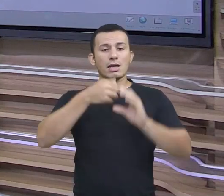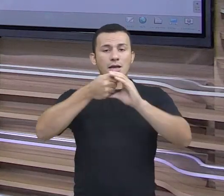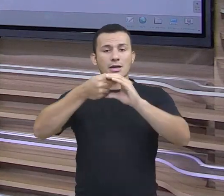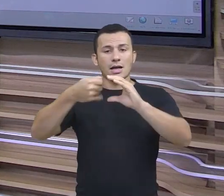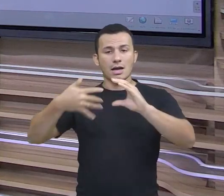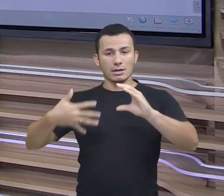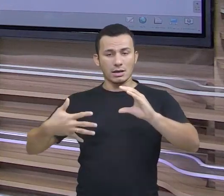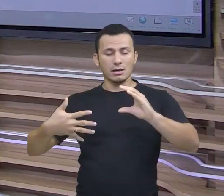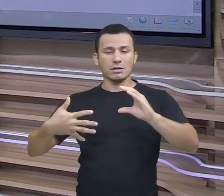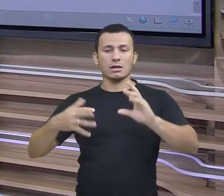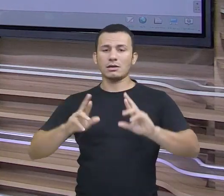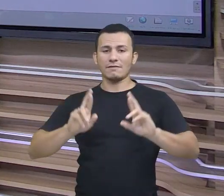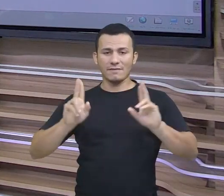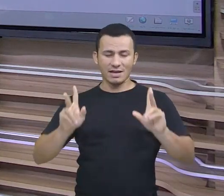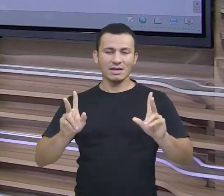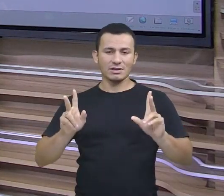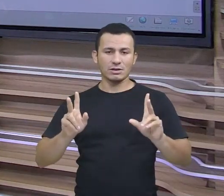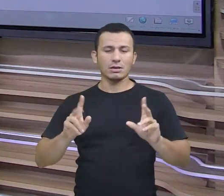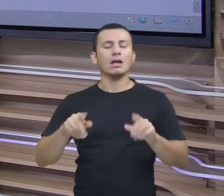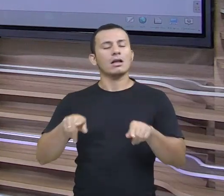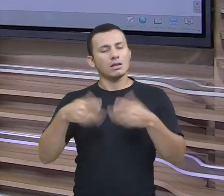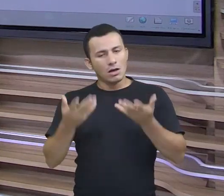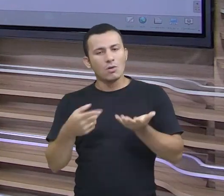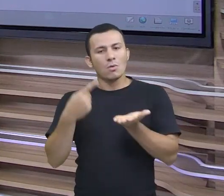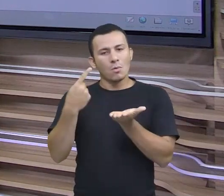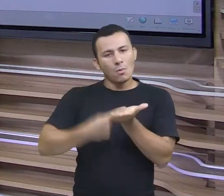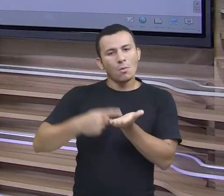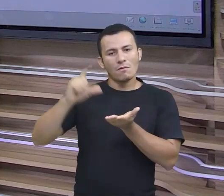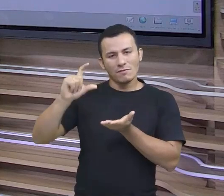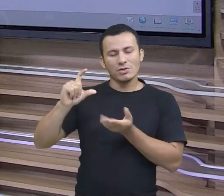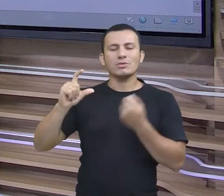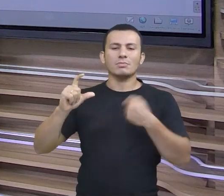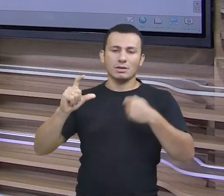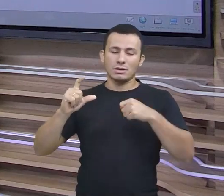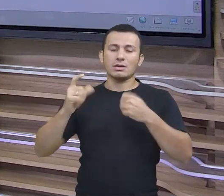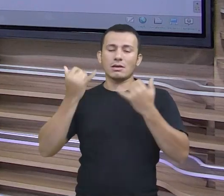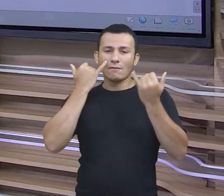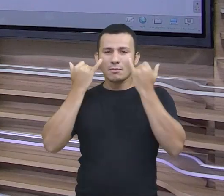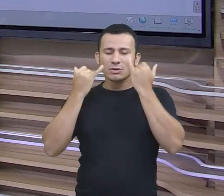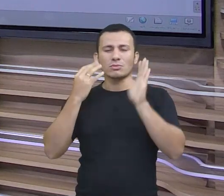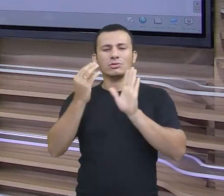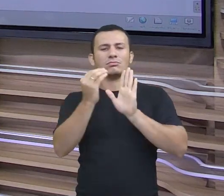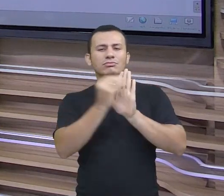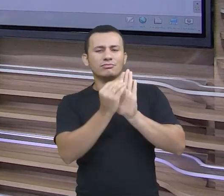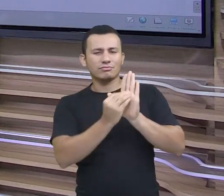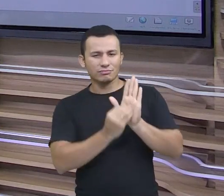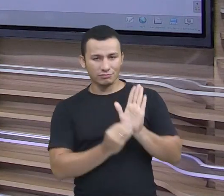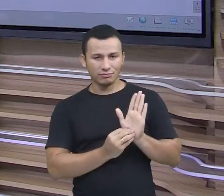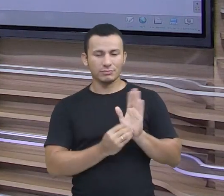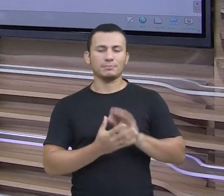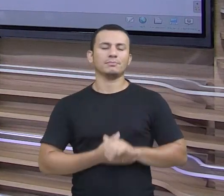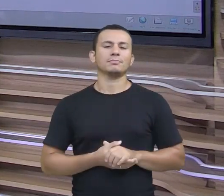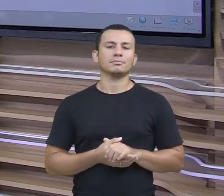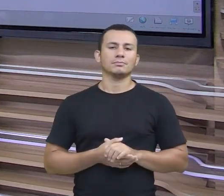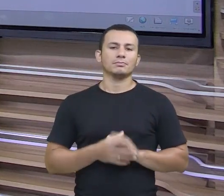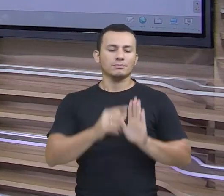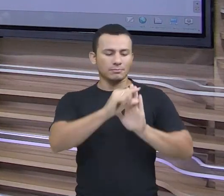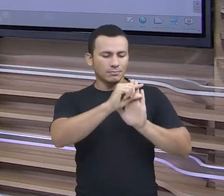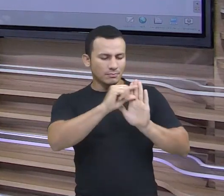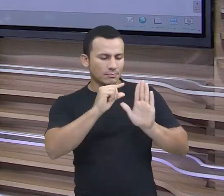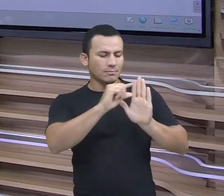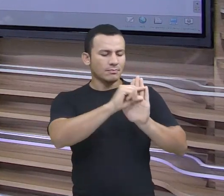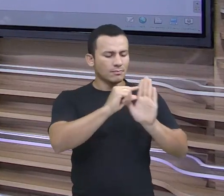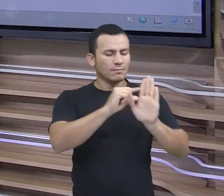característica. E o convite tem que vir essas informações. Convite: Fulano,